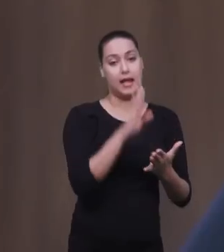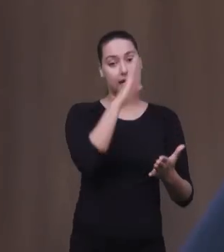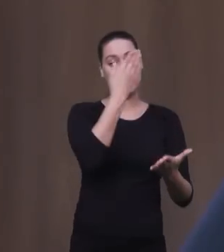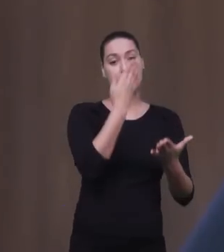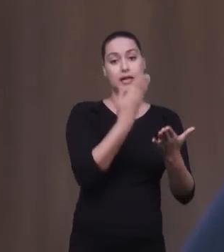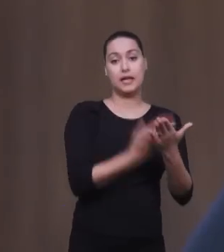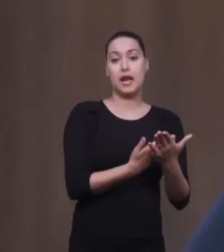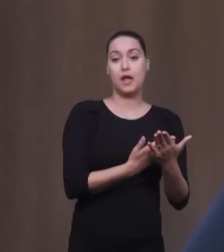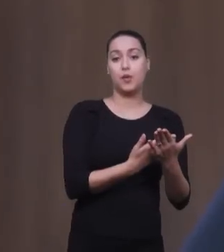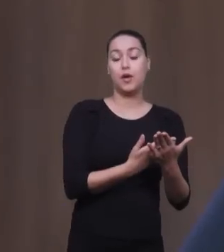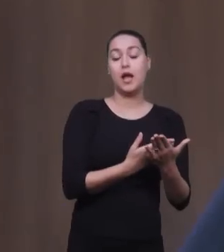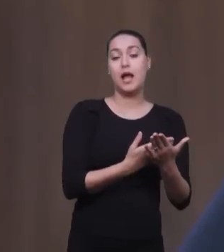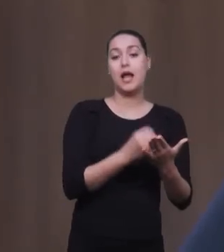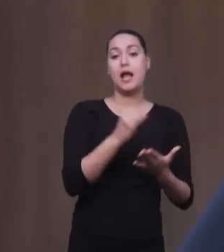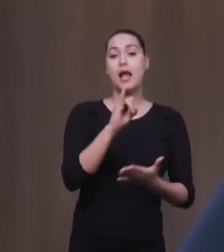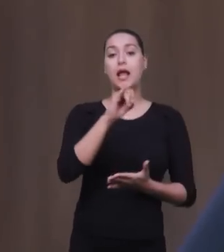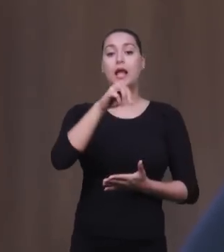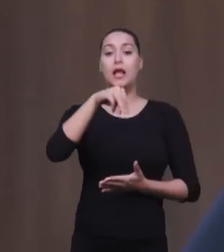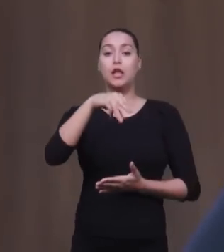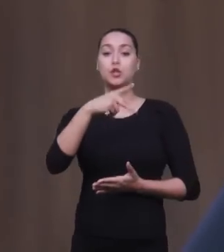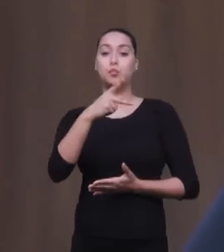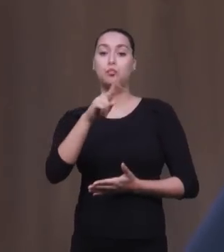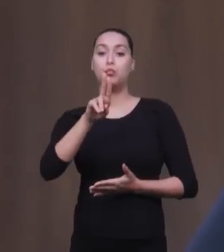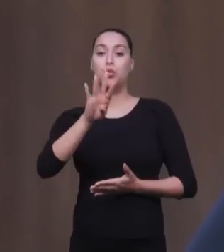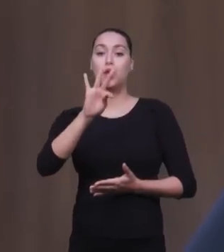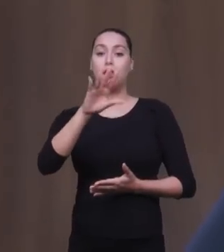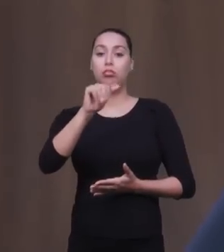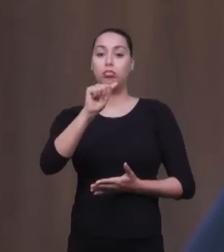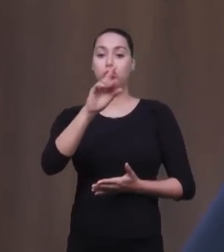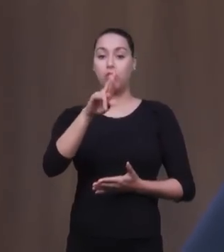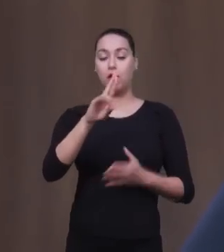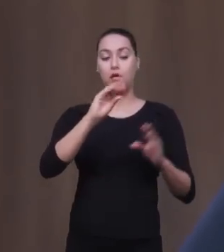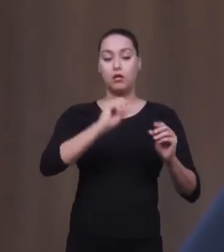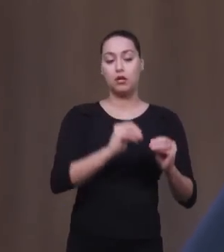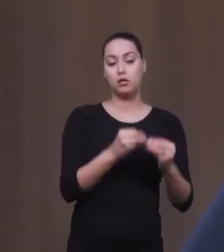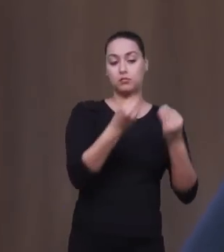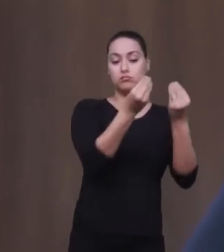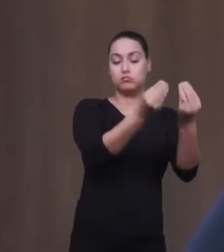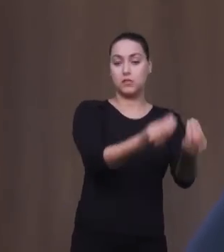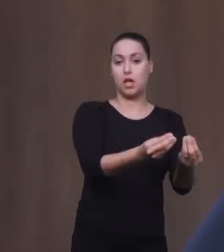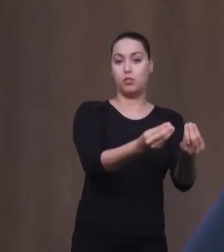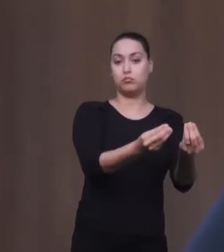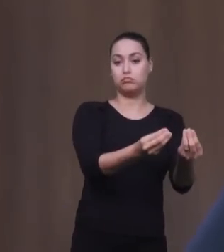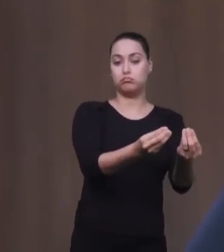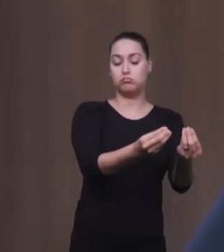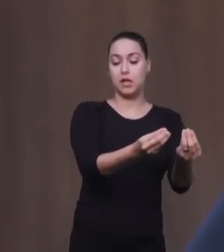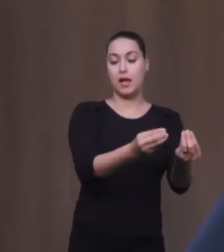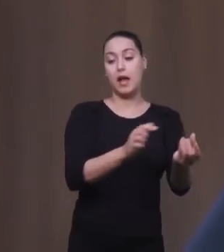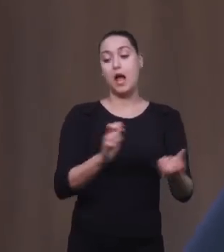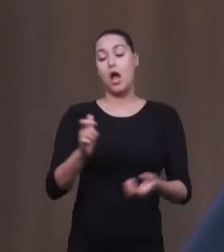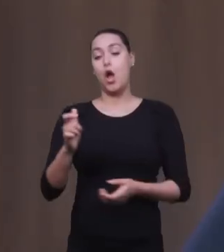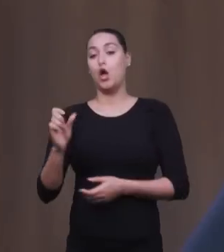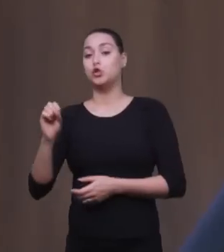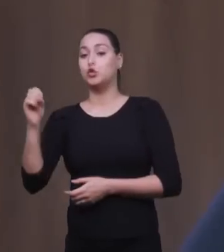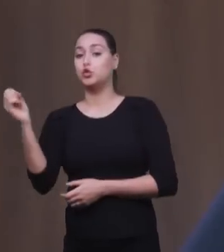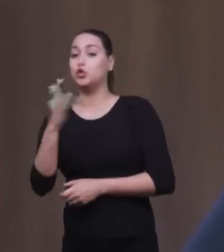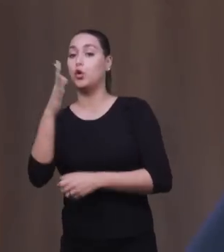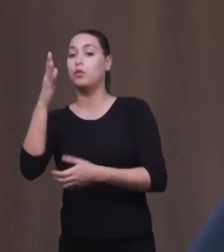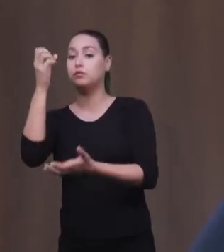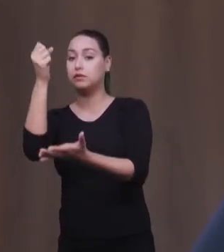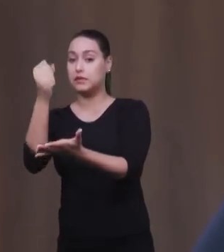por imputação. Imputar quer dizer atribuir alguma coisa a alguém. Já no Novo Testamento, não. A fé